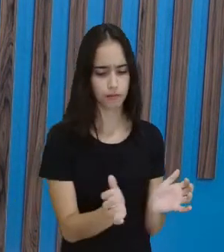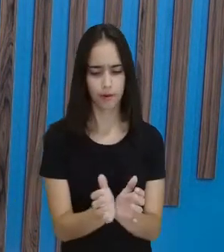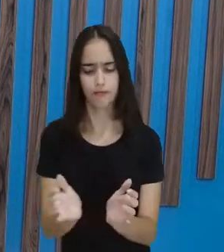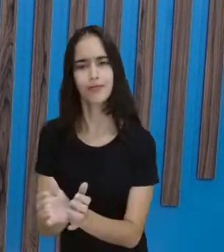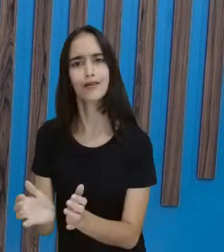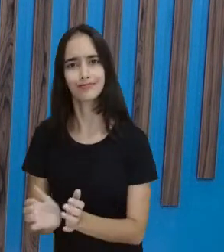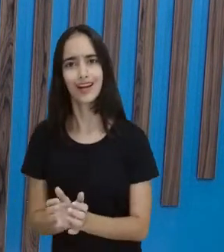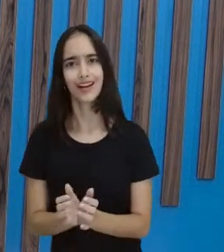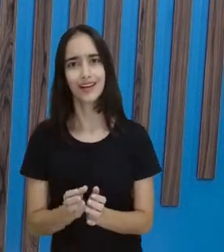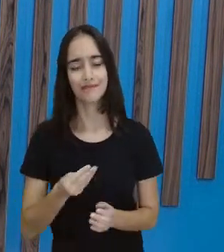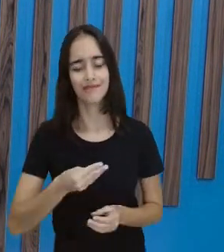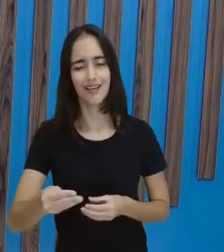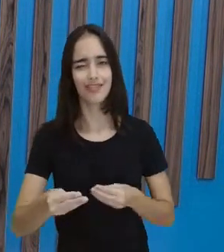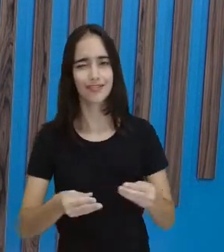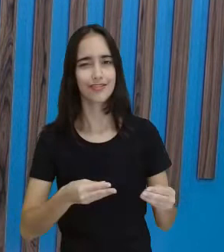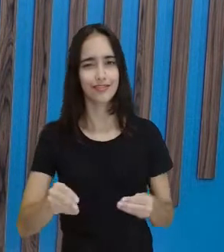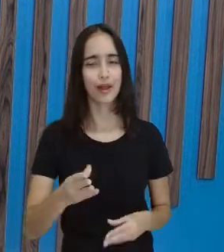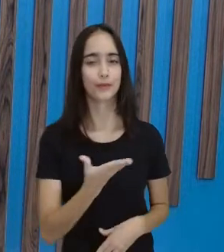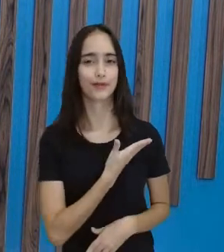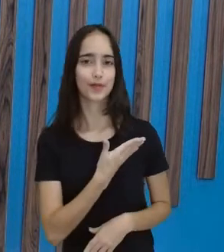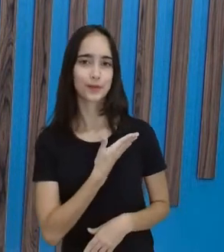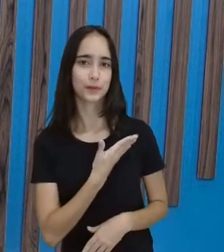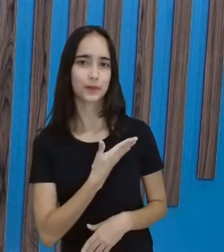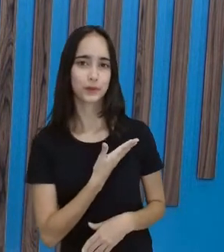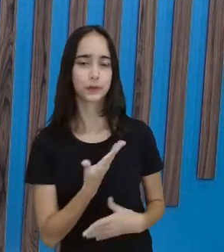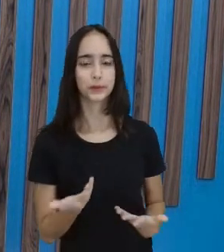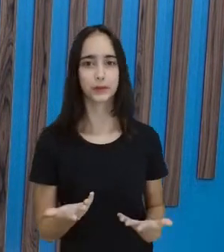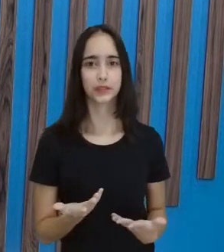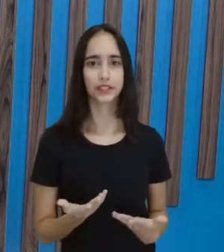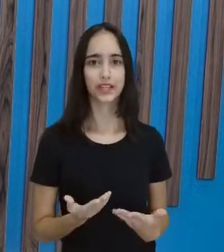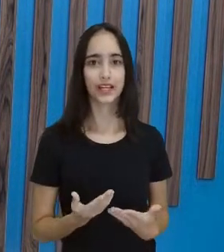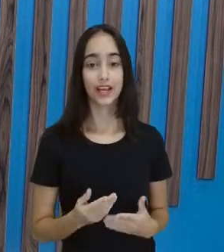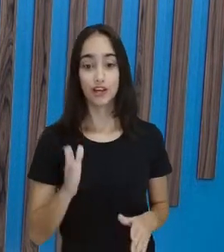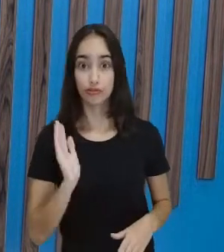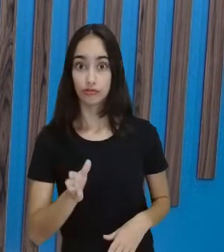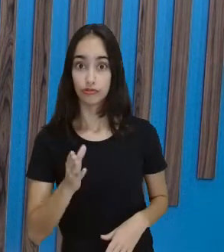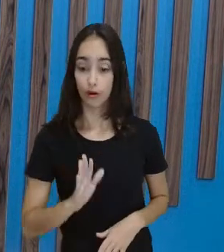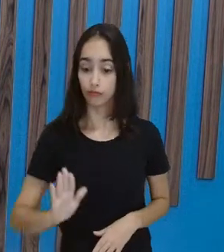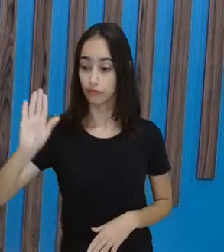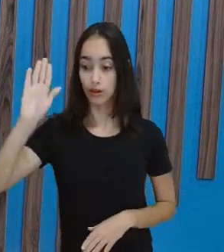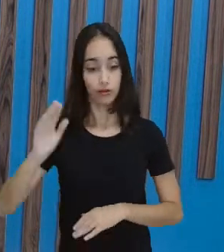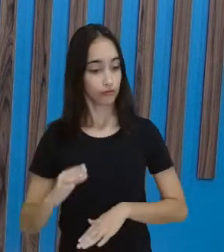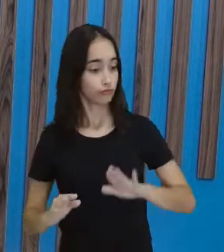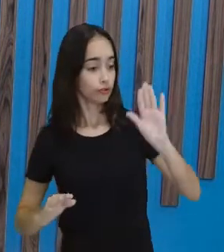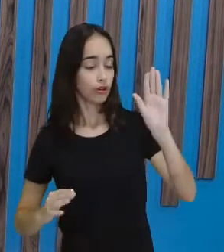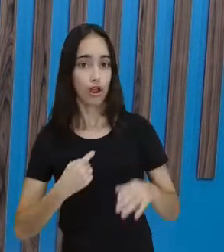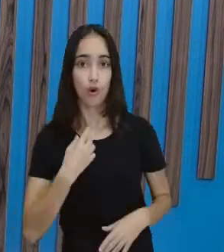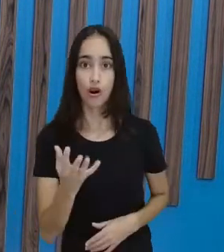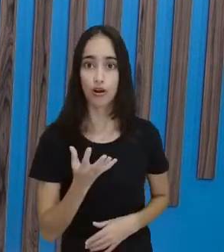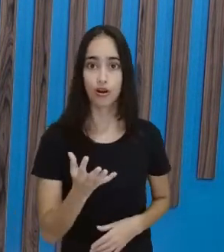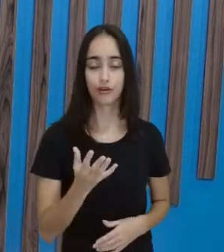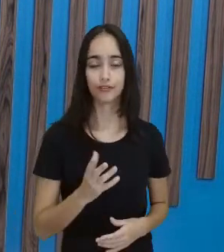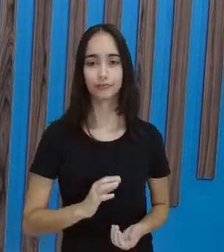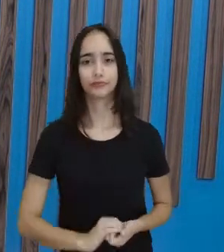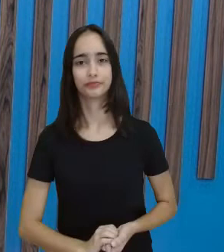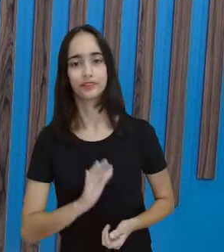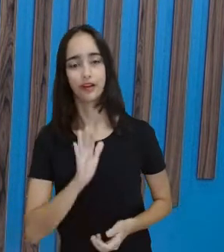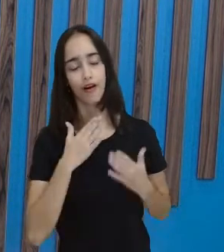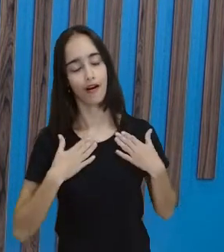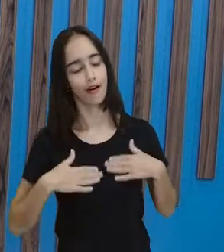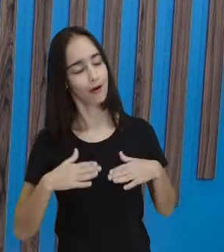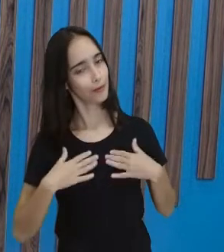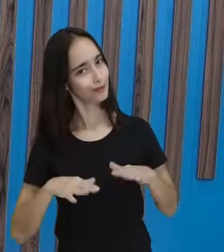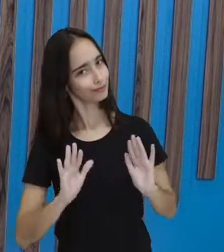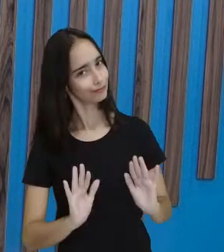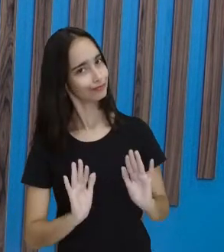do estúdio. Eles já estão tudo ali, levantando a mão, eu quero. Calminha que já eu entrego. Quantas pessoas